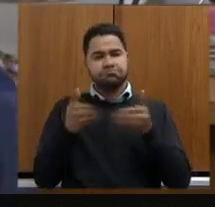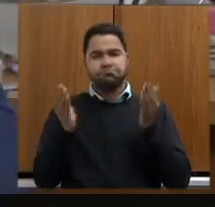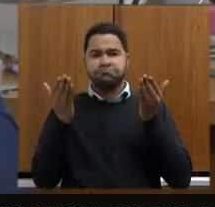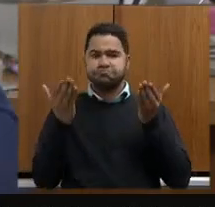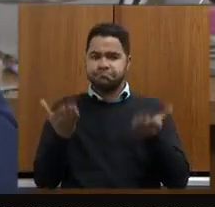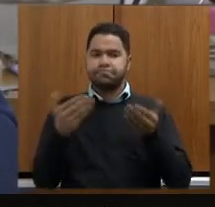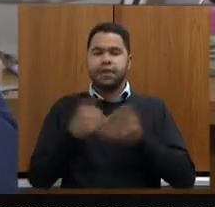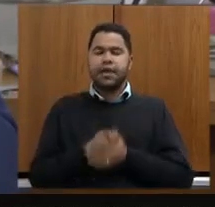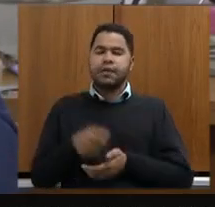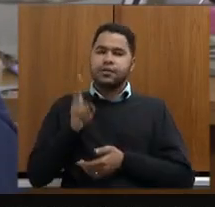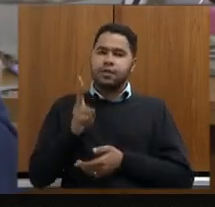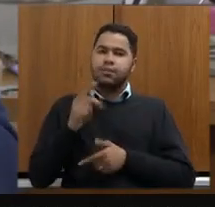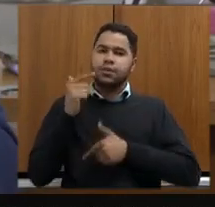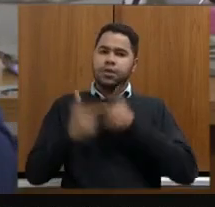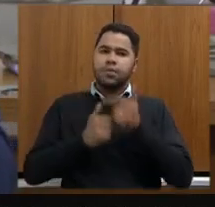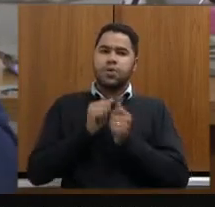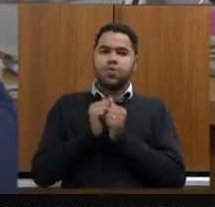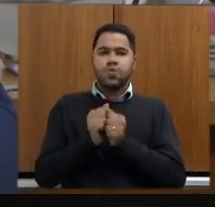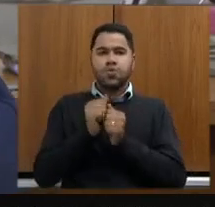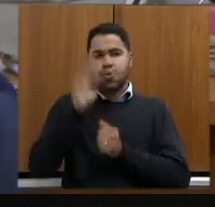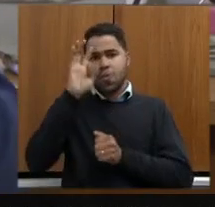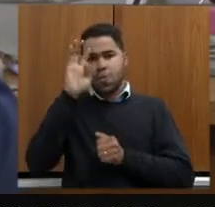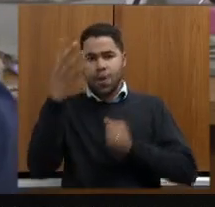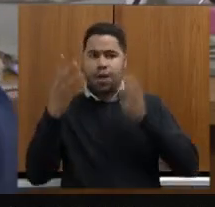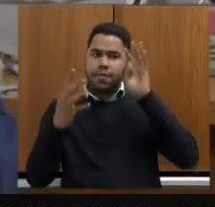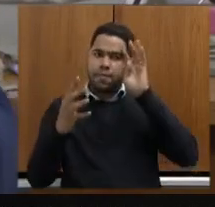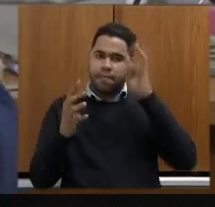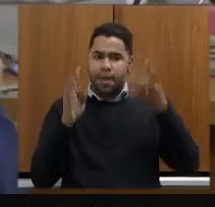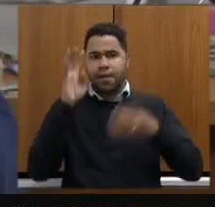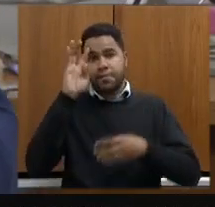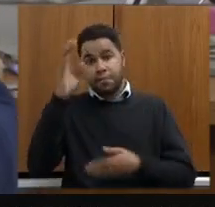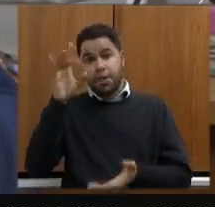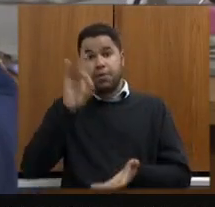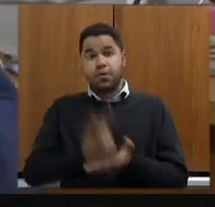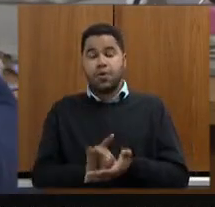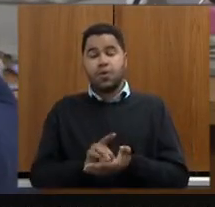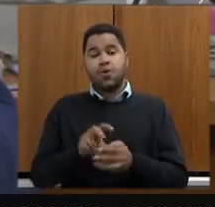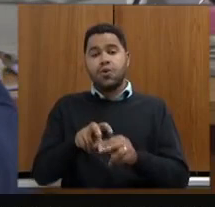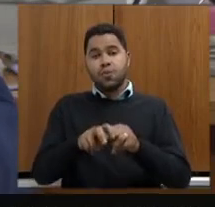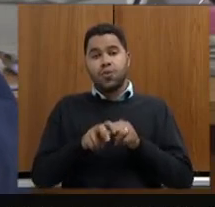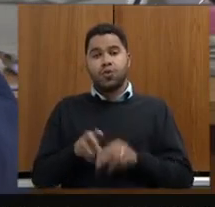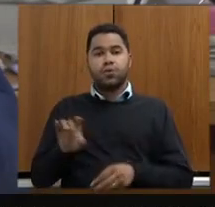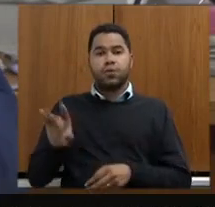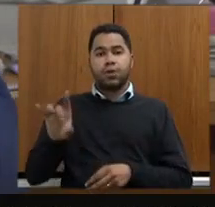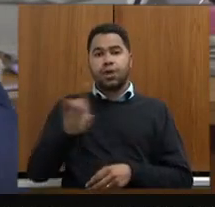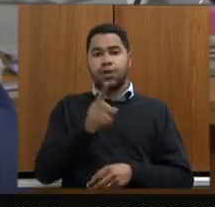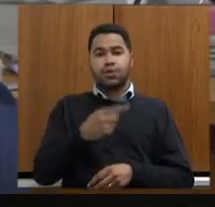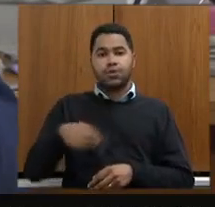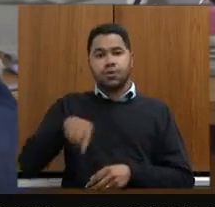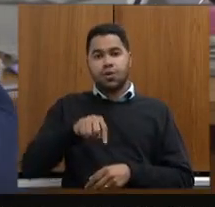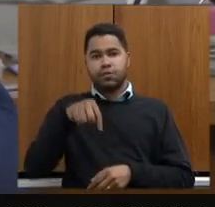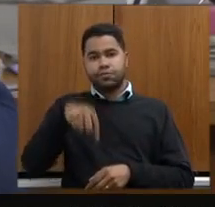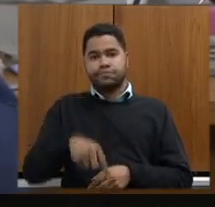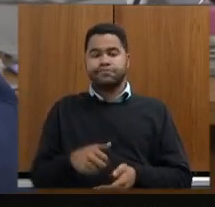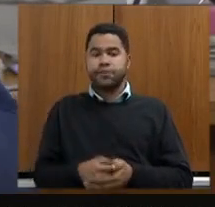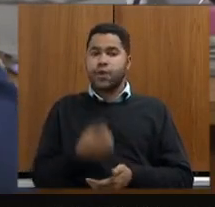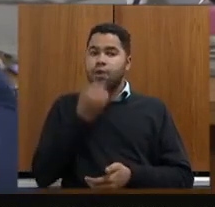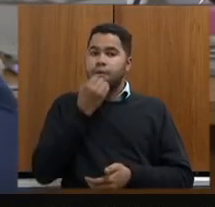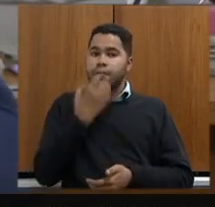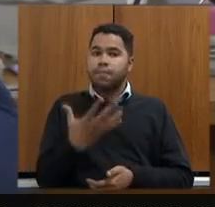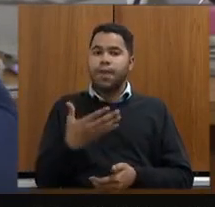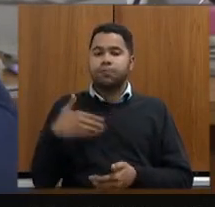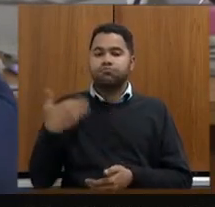para sempre trabalharmos juntos e conseguindo soluções pelo verdadeiro motivo de cada um de nós estávamos na vida pública que é o bem